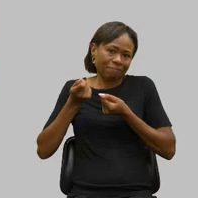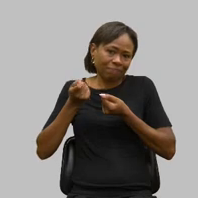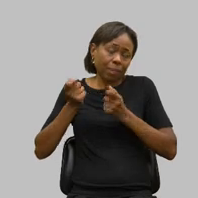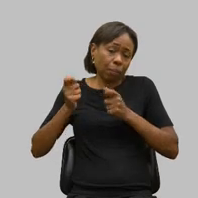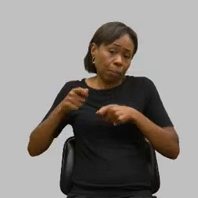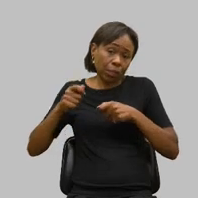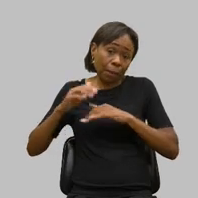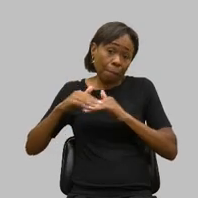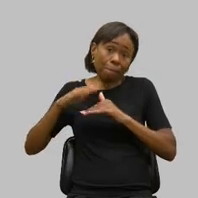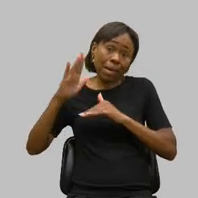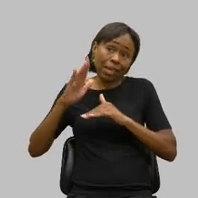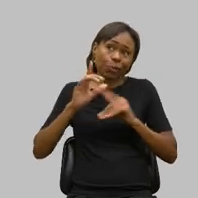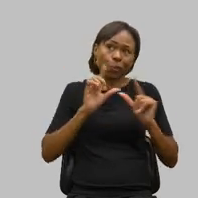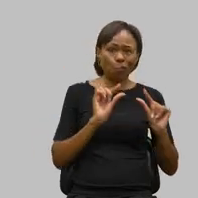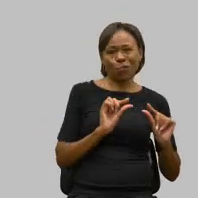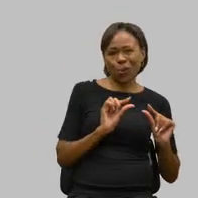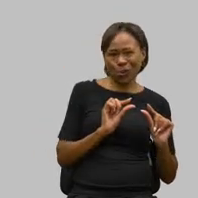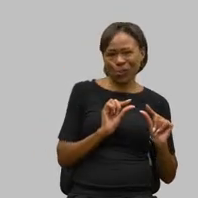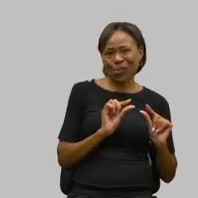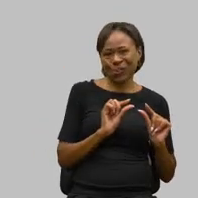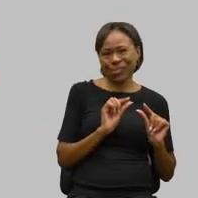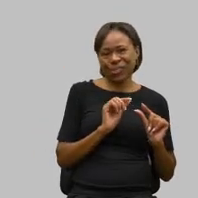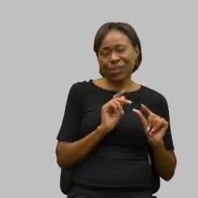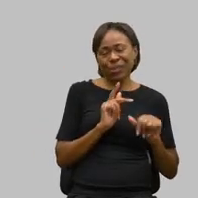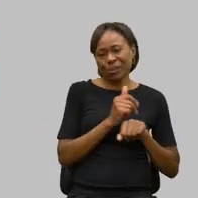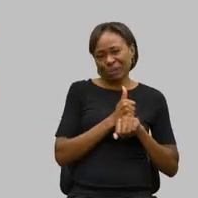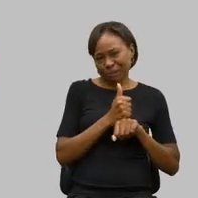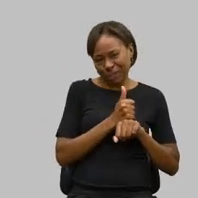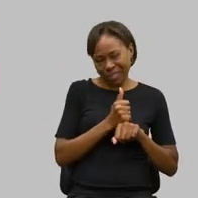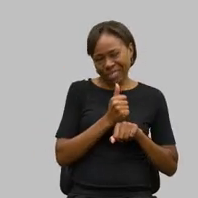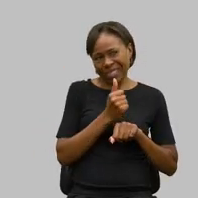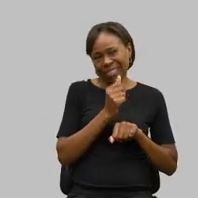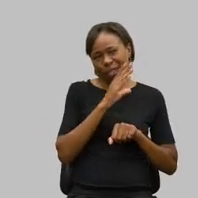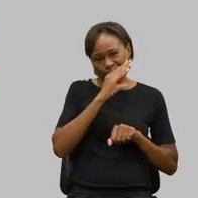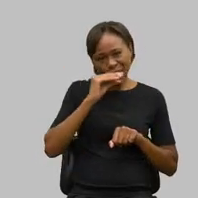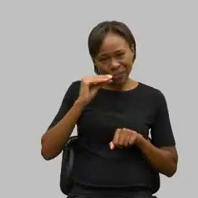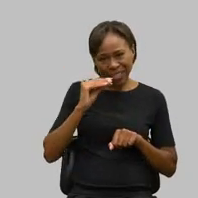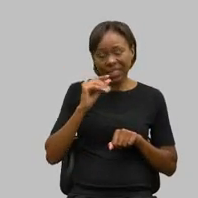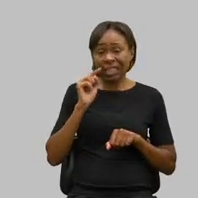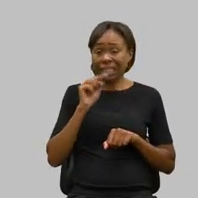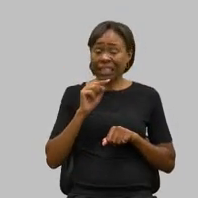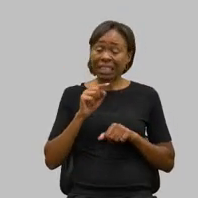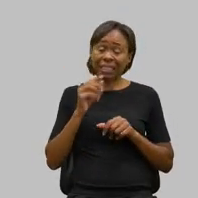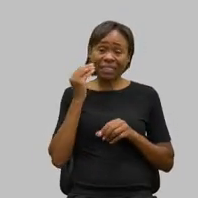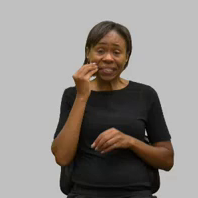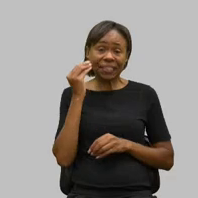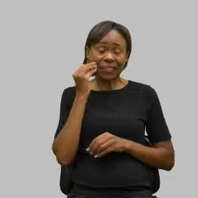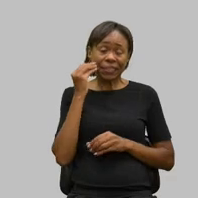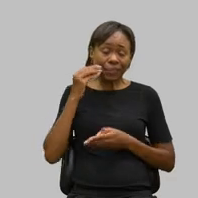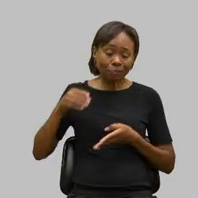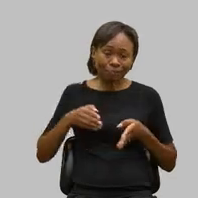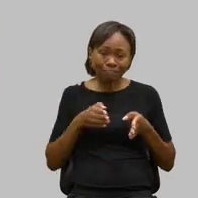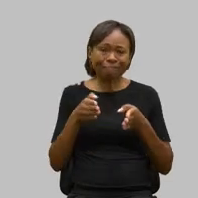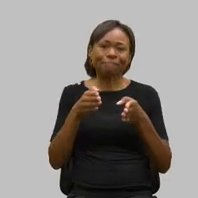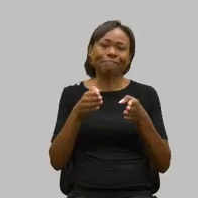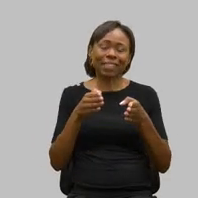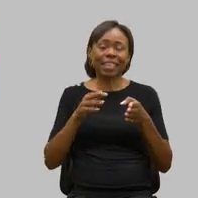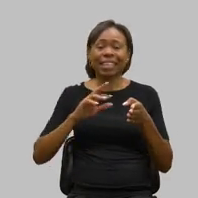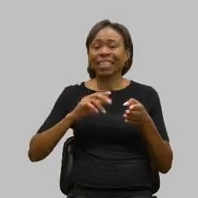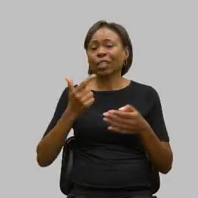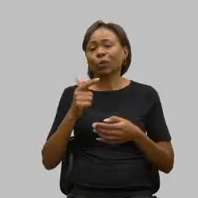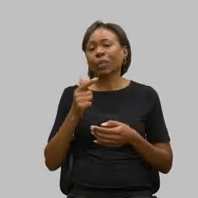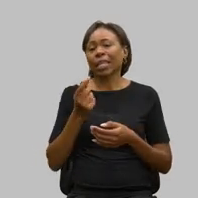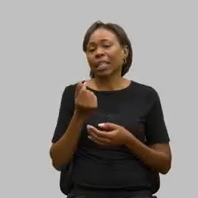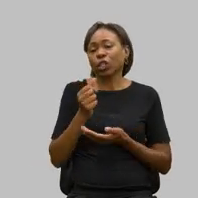bem esse trabalho. Nós estamos buscando o caminho de ter mais força de trabalho, que não seja vinculada à despesa de pessoal.